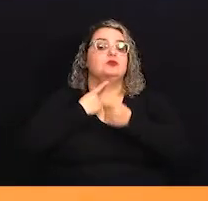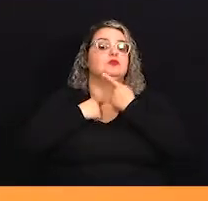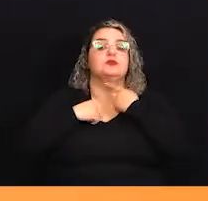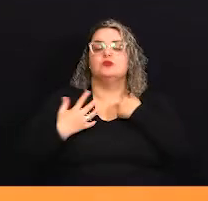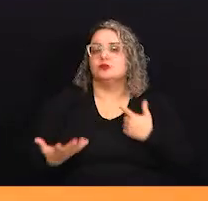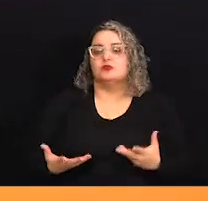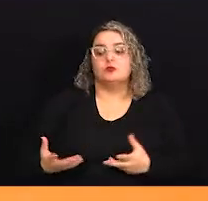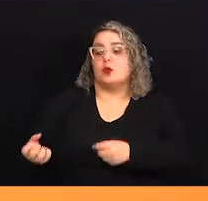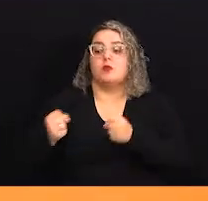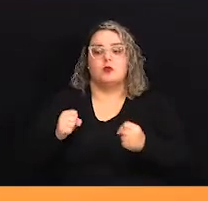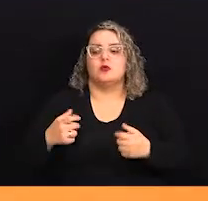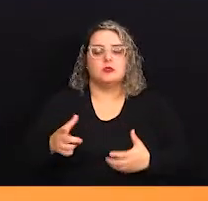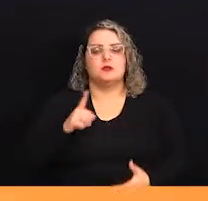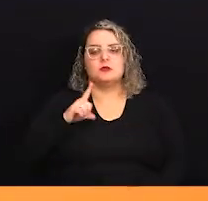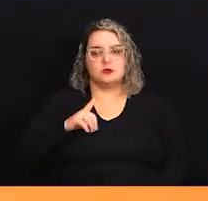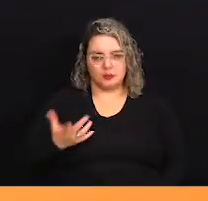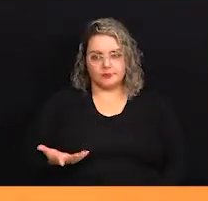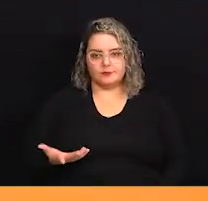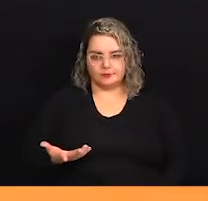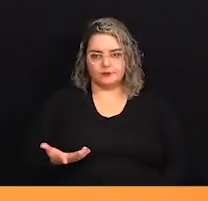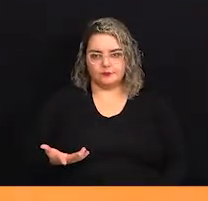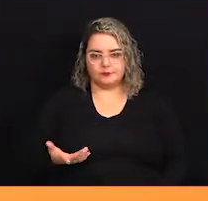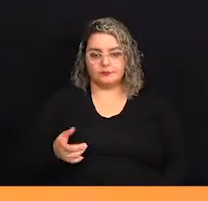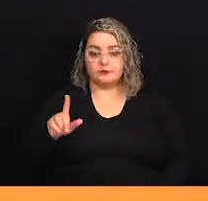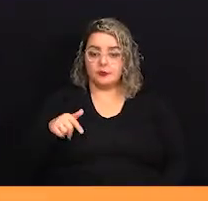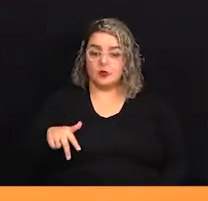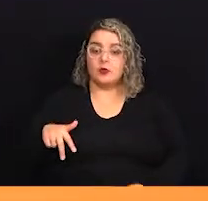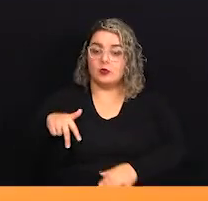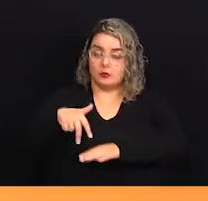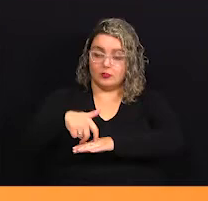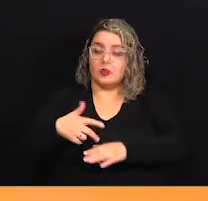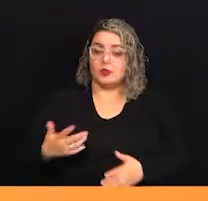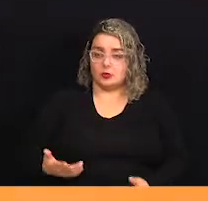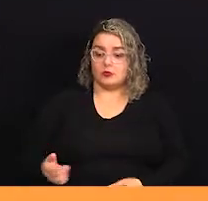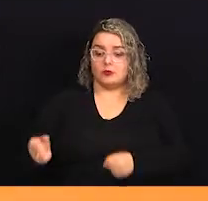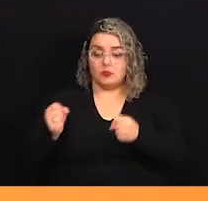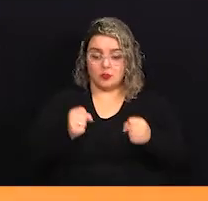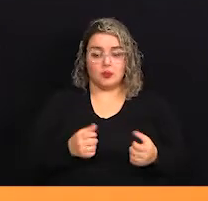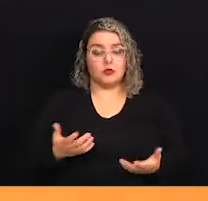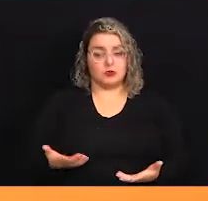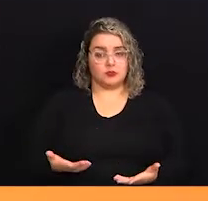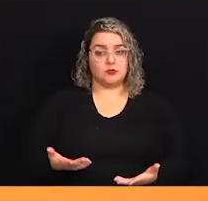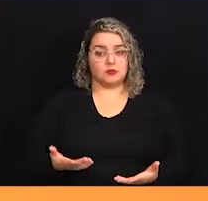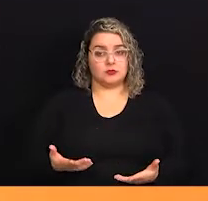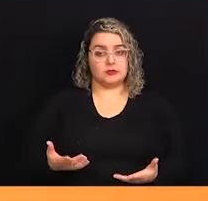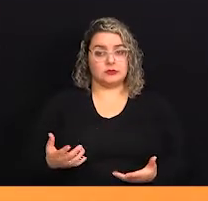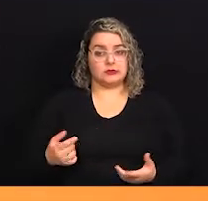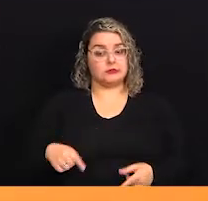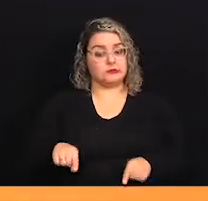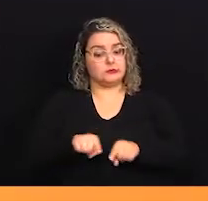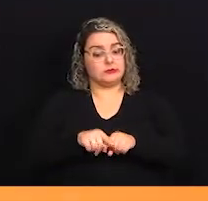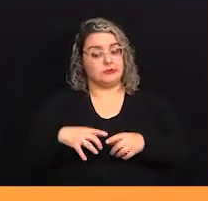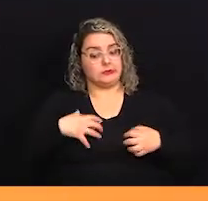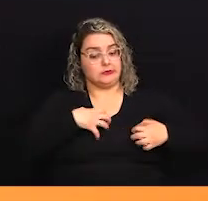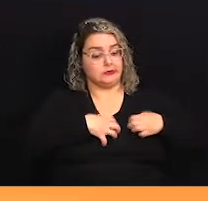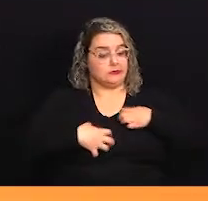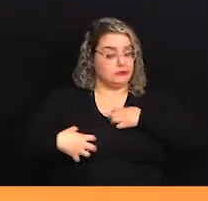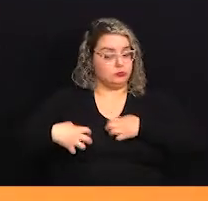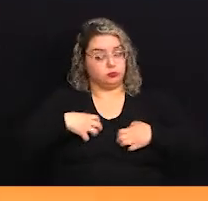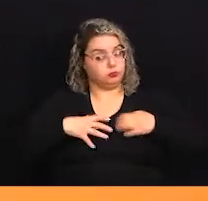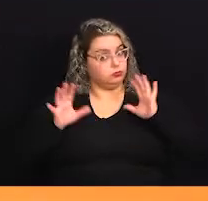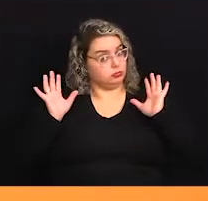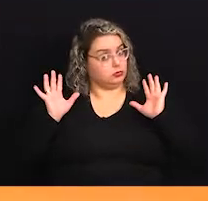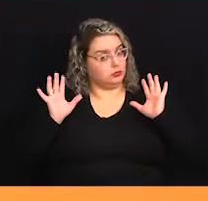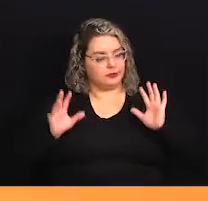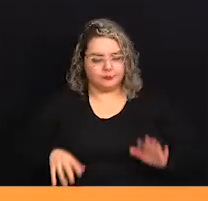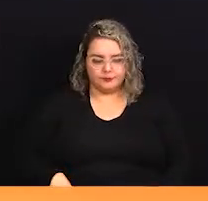desejo megalomaníaco por poder que ele tem. Então, ele é um personagem muito poderoso e muito atormentado. Então, como eu acho que